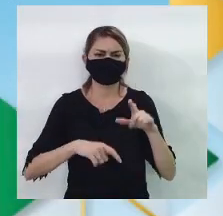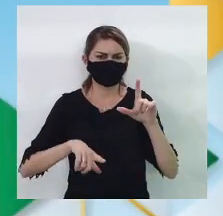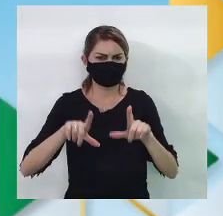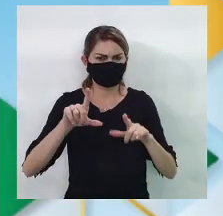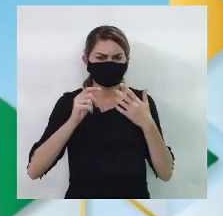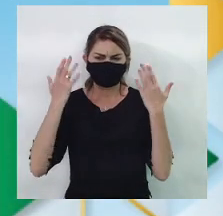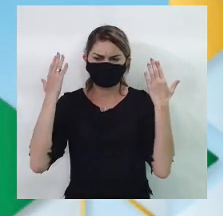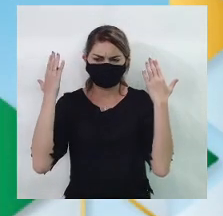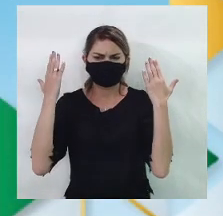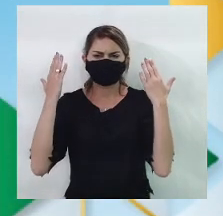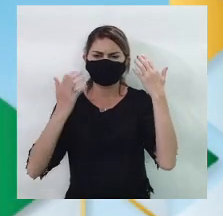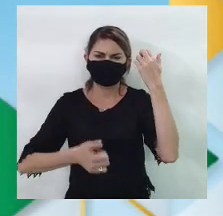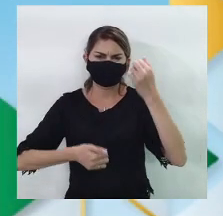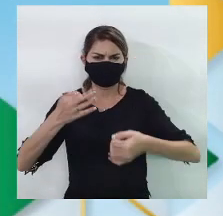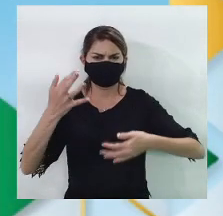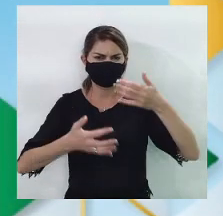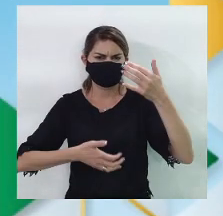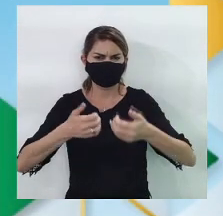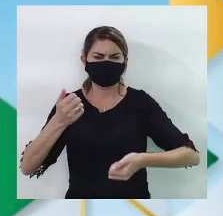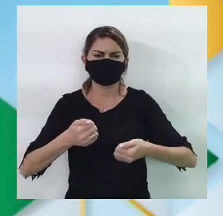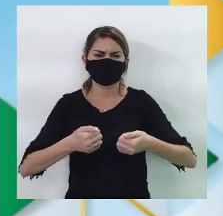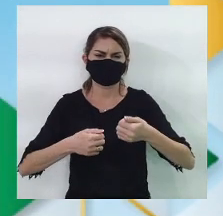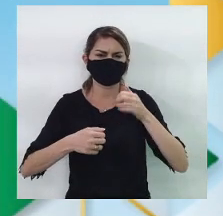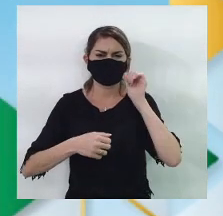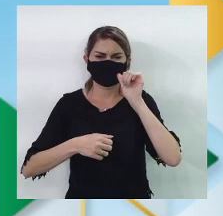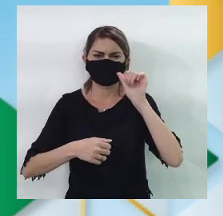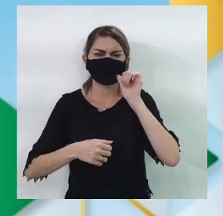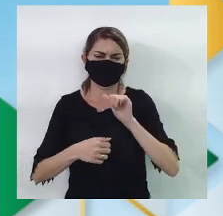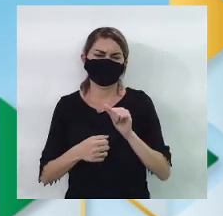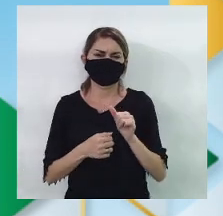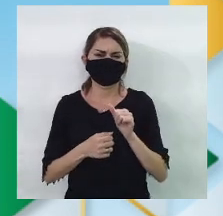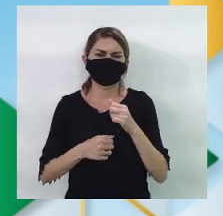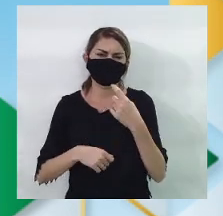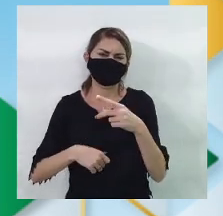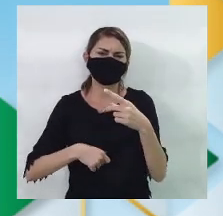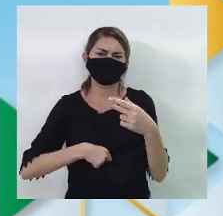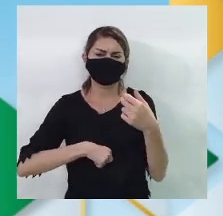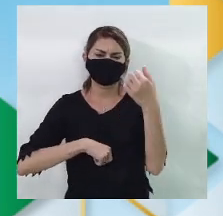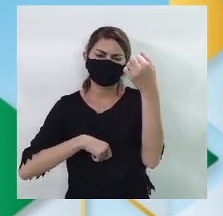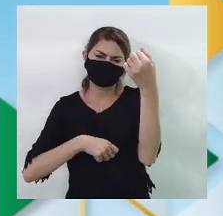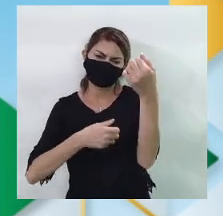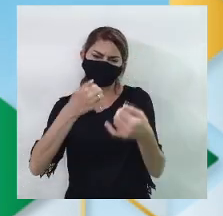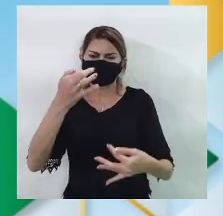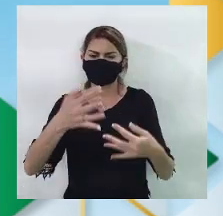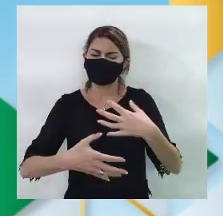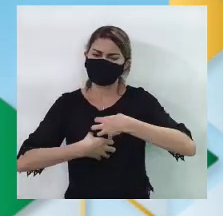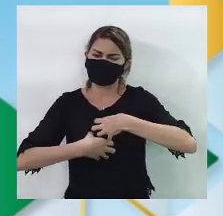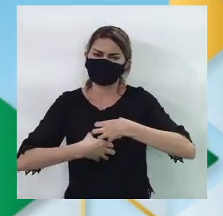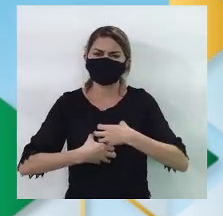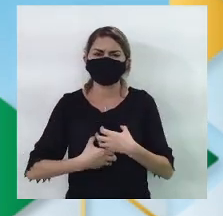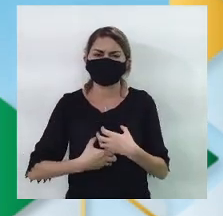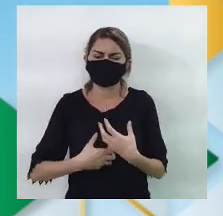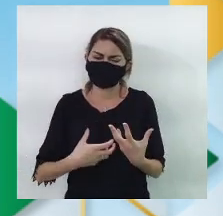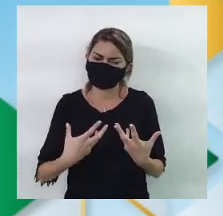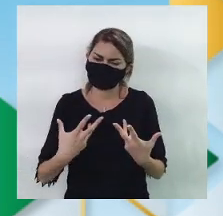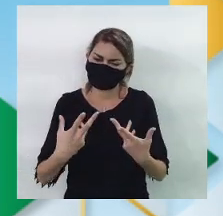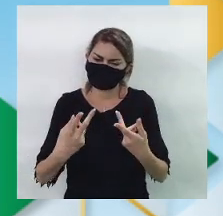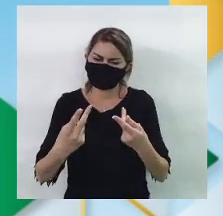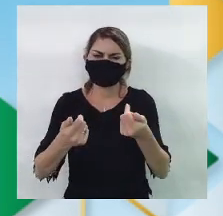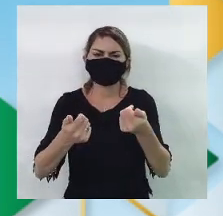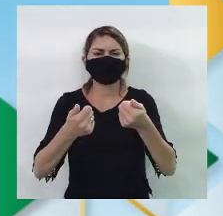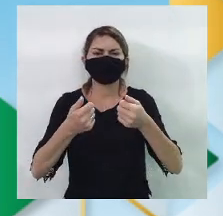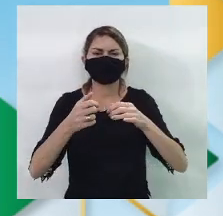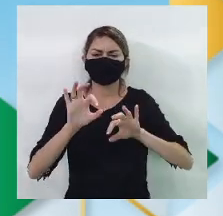nós temos aí o narrado do ponto de vista feminino, não é? Ele desvenda com sensibilidade e sutileza a